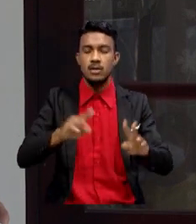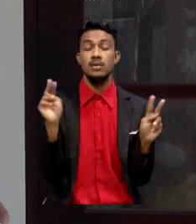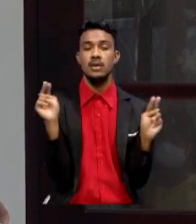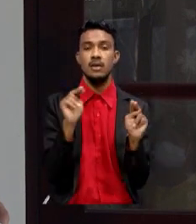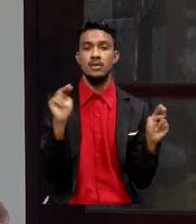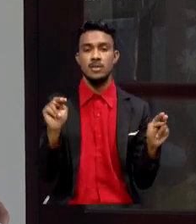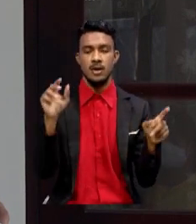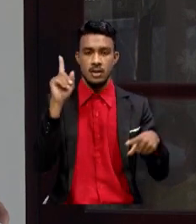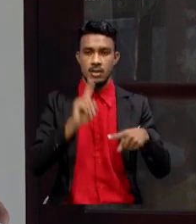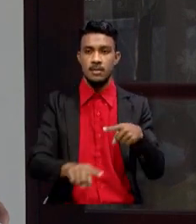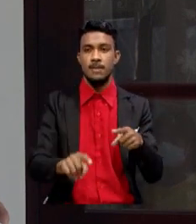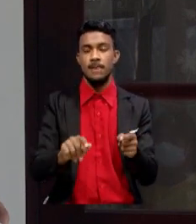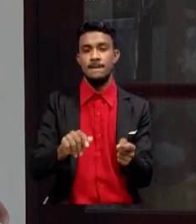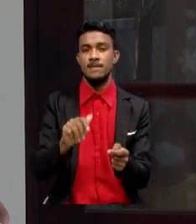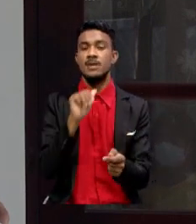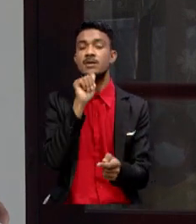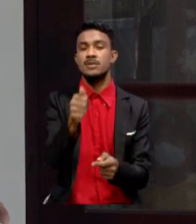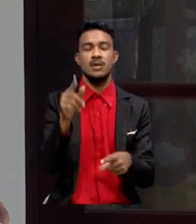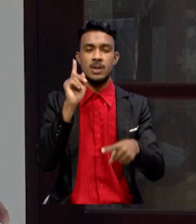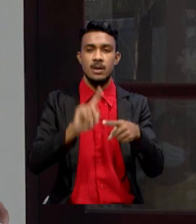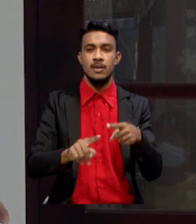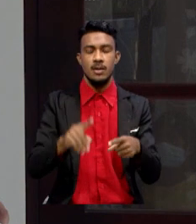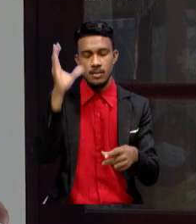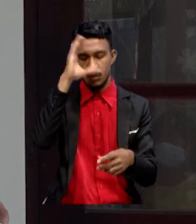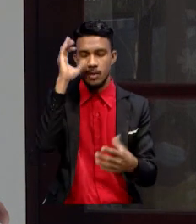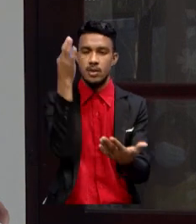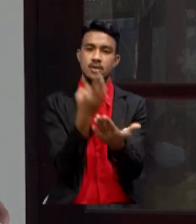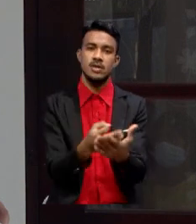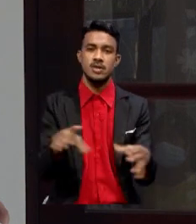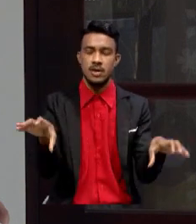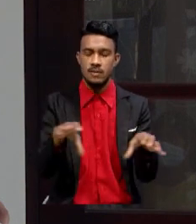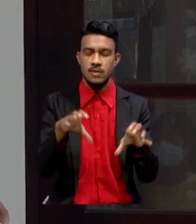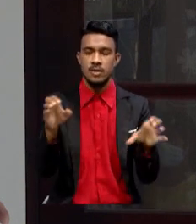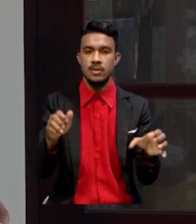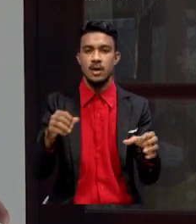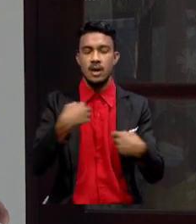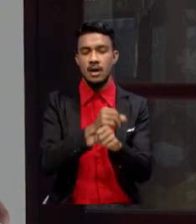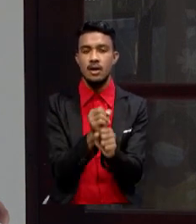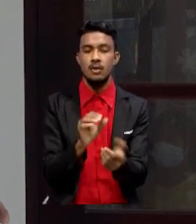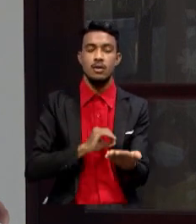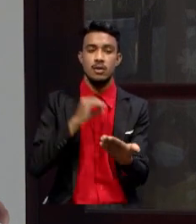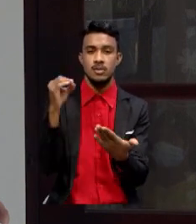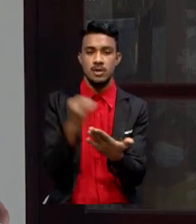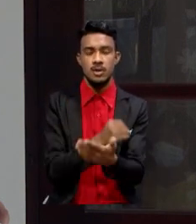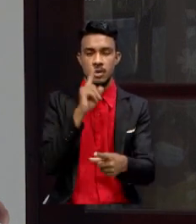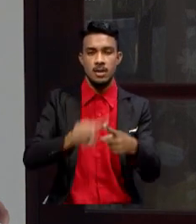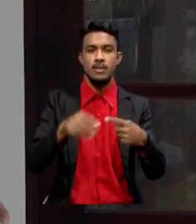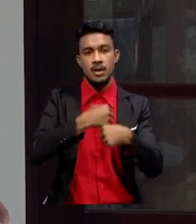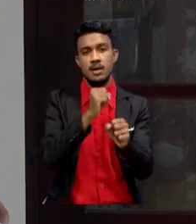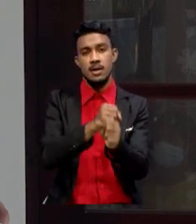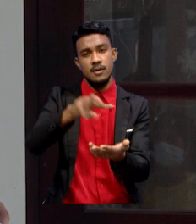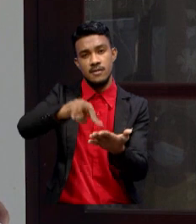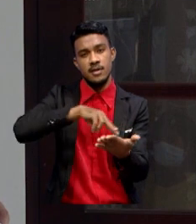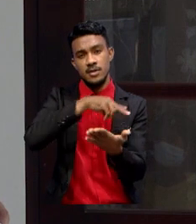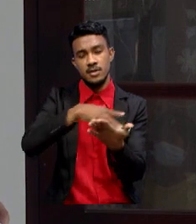a gente buscar ossa, para a escola ou buscar ossa serviço. Halo tem objetivo para ela ali que halo violência. Então, violência sempre lá